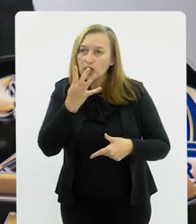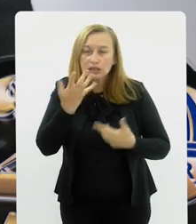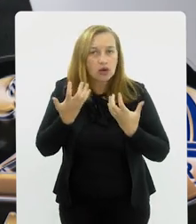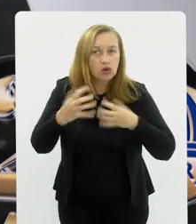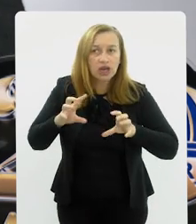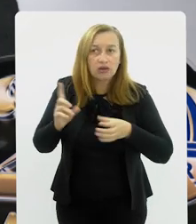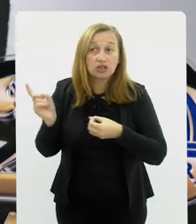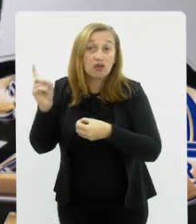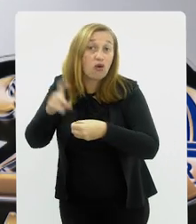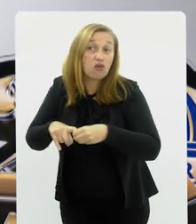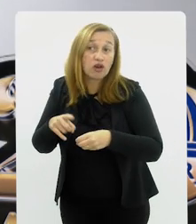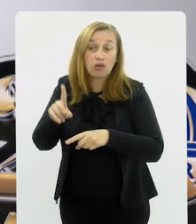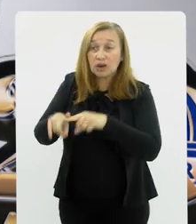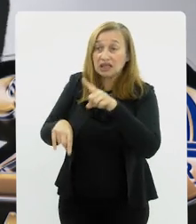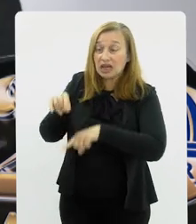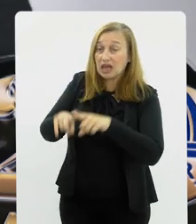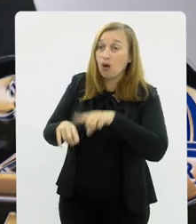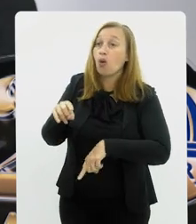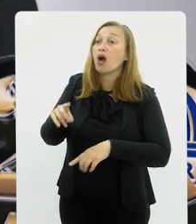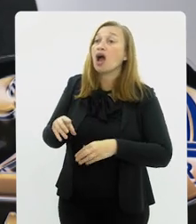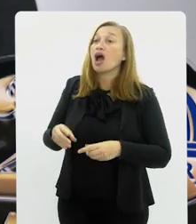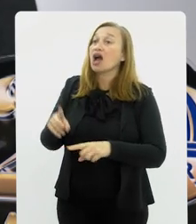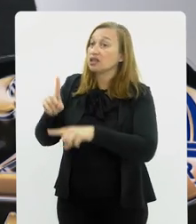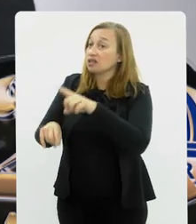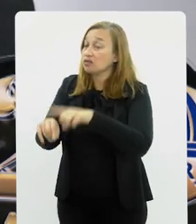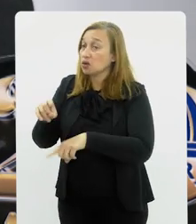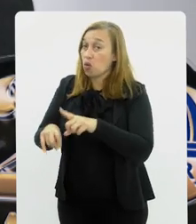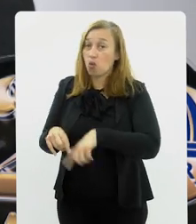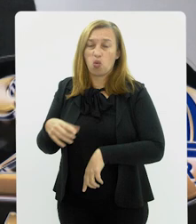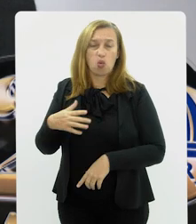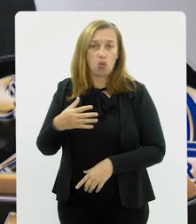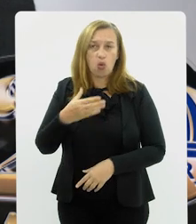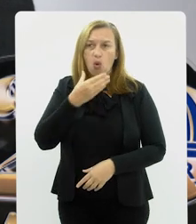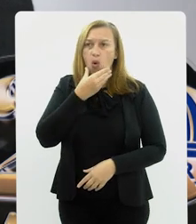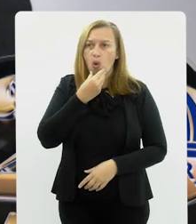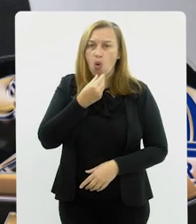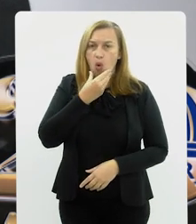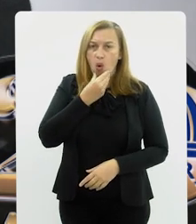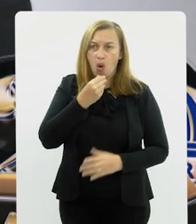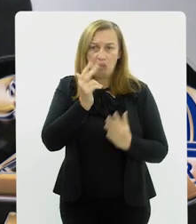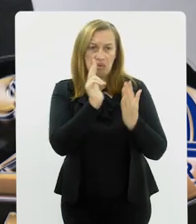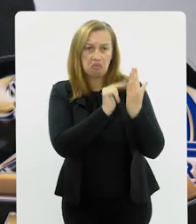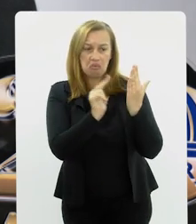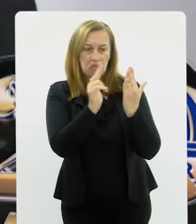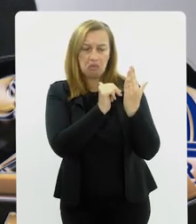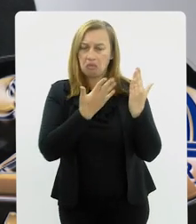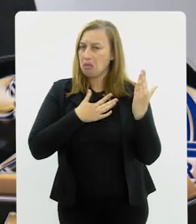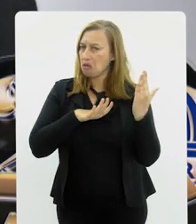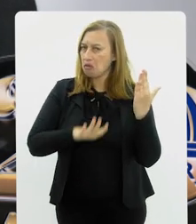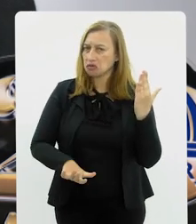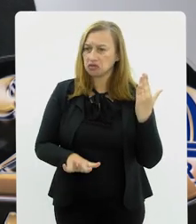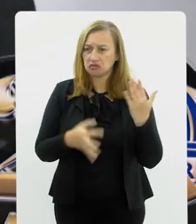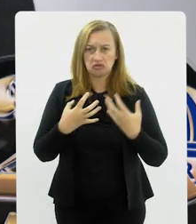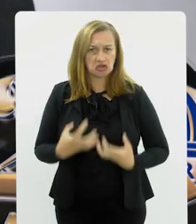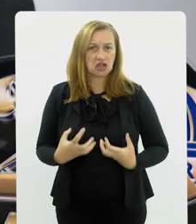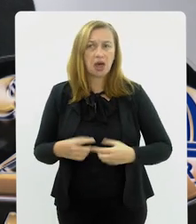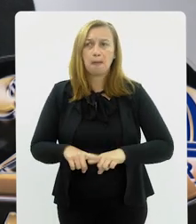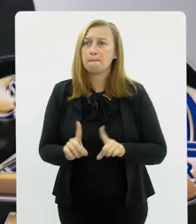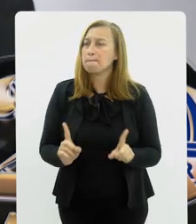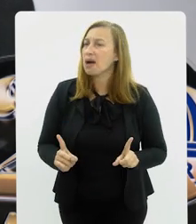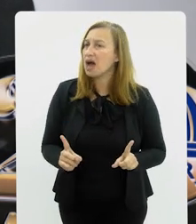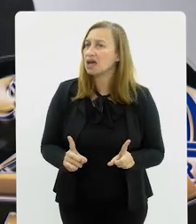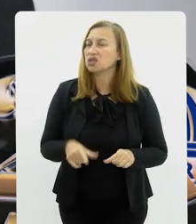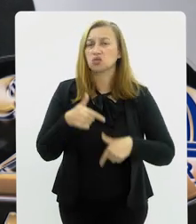Então vamos logo devolver todo esse material. E aí devolvemos, o pintor de arte fez um bico, né? Ficou